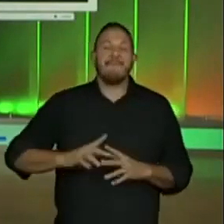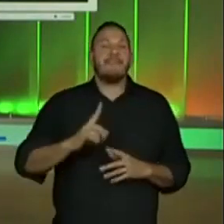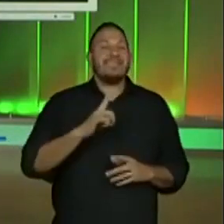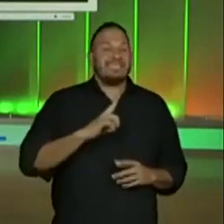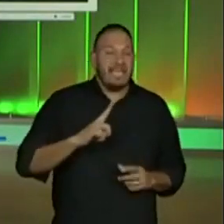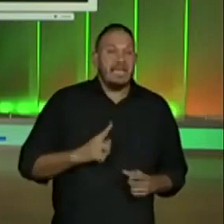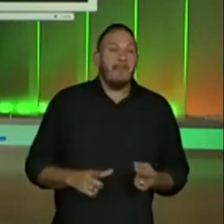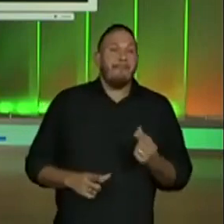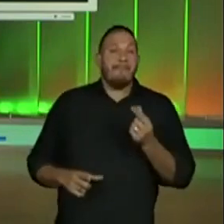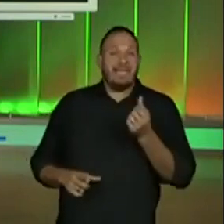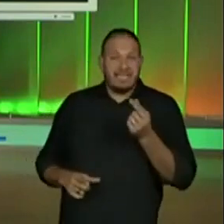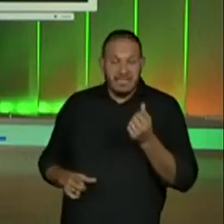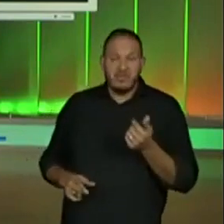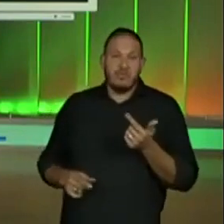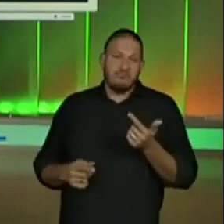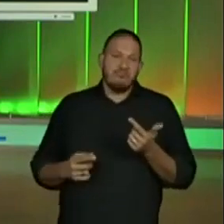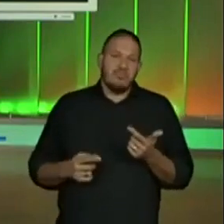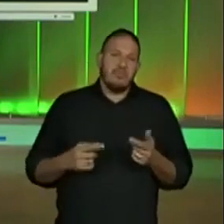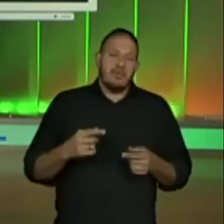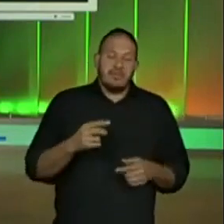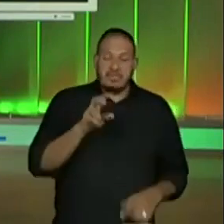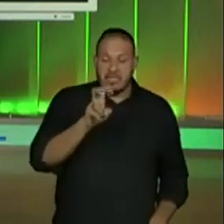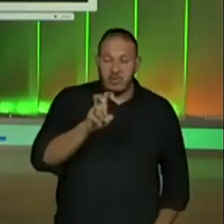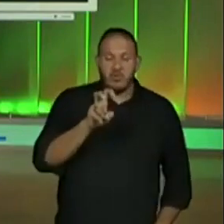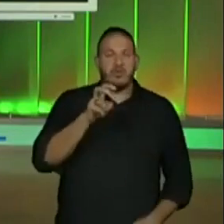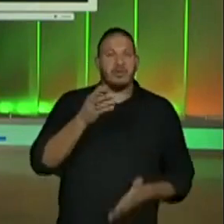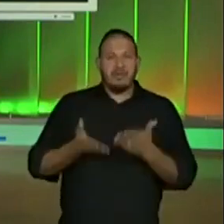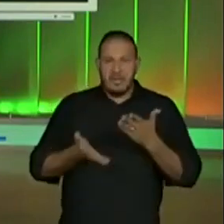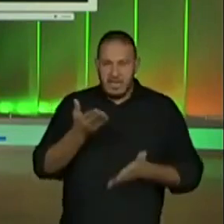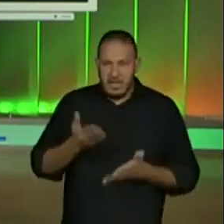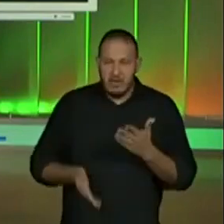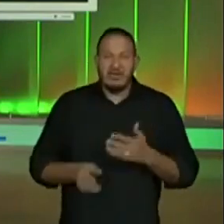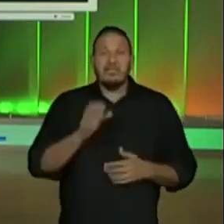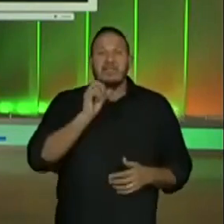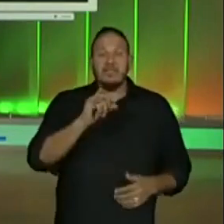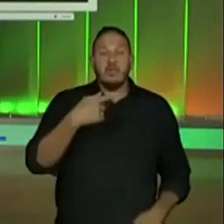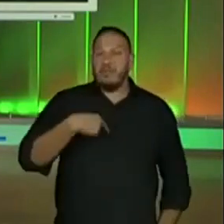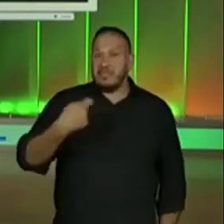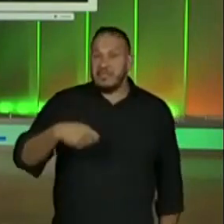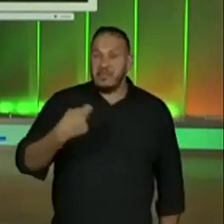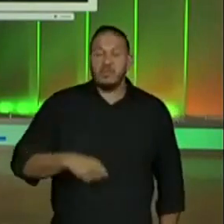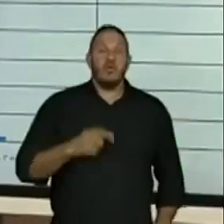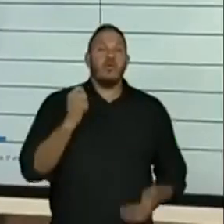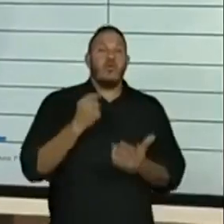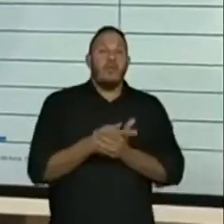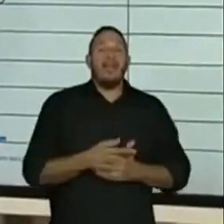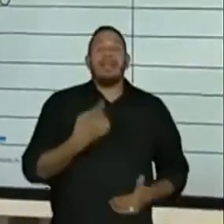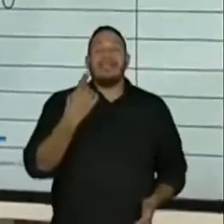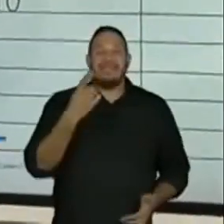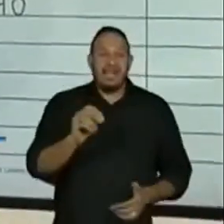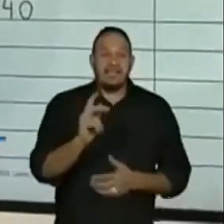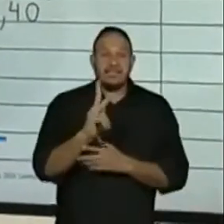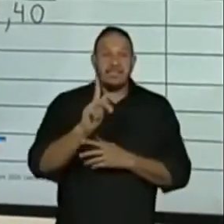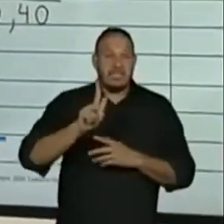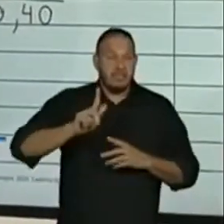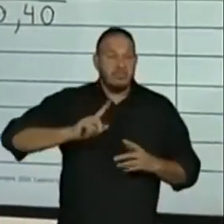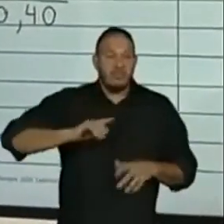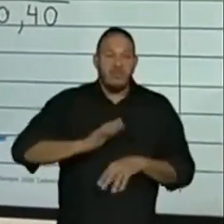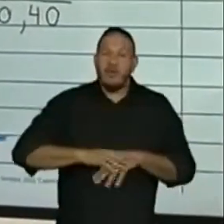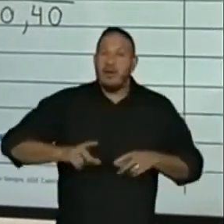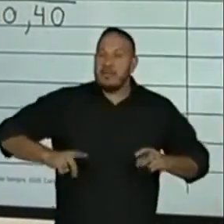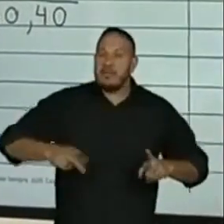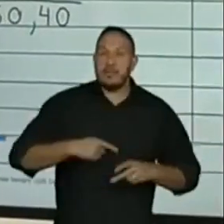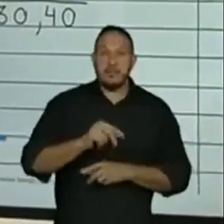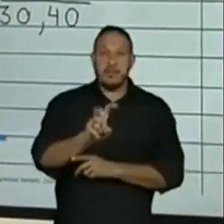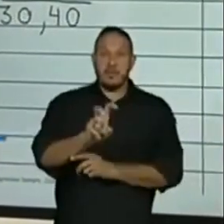preço duplicado, porque a gente tem o preço de 5 quilos, não é? Então, se eu preciso comprar 10 quilos, eu vou gastar o preço de 5